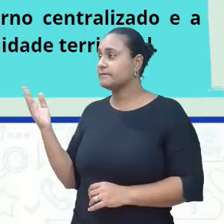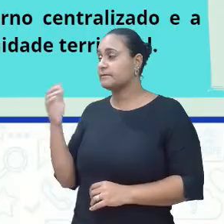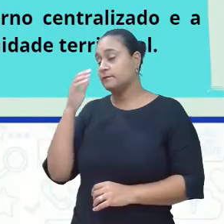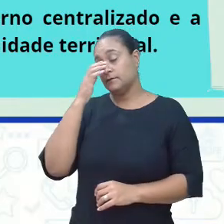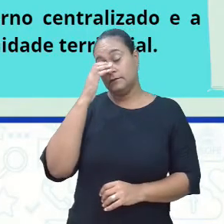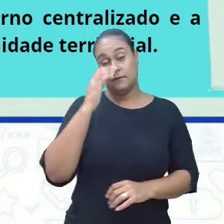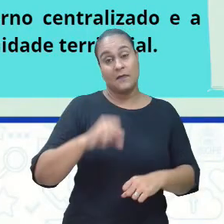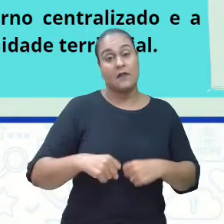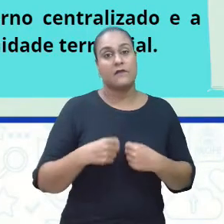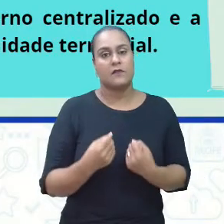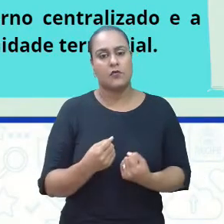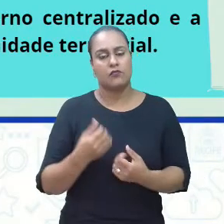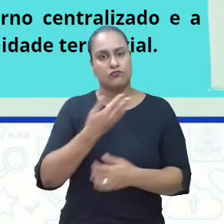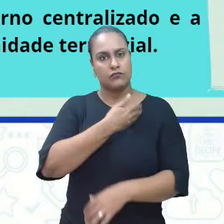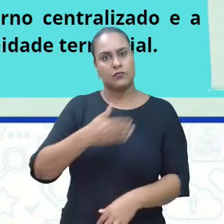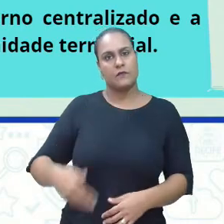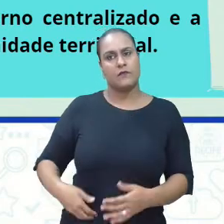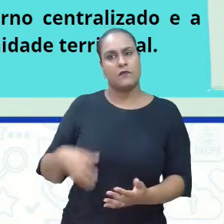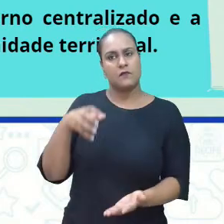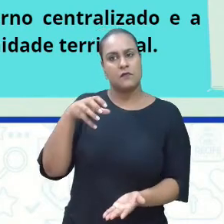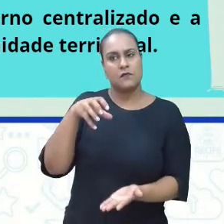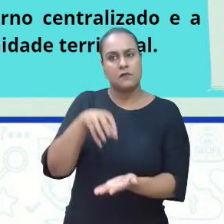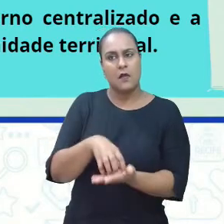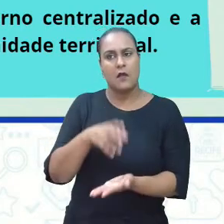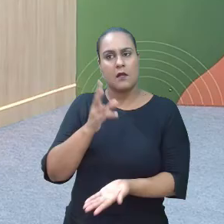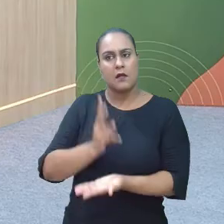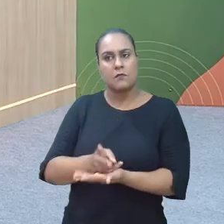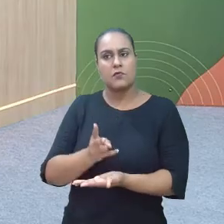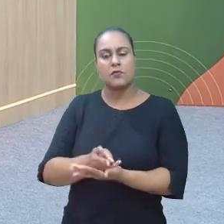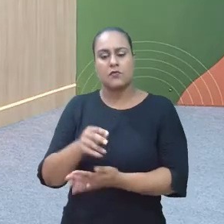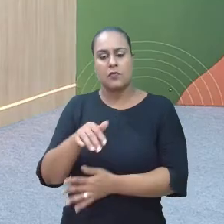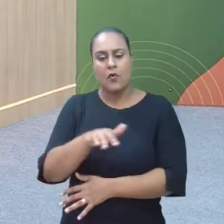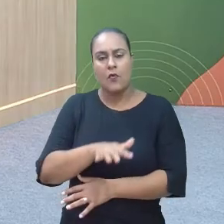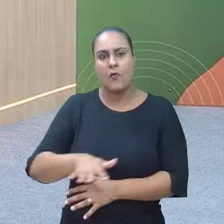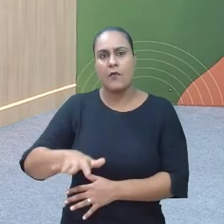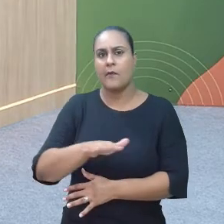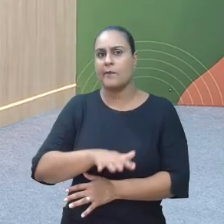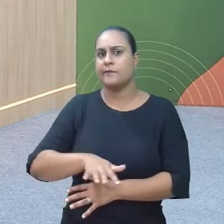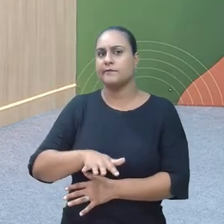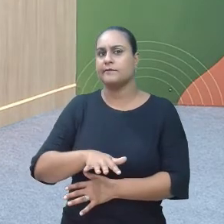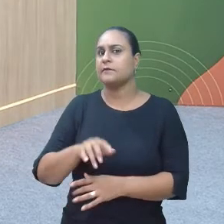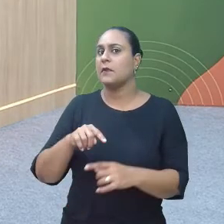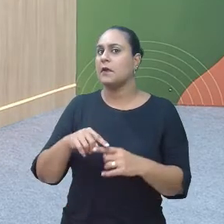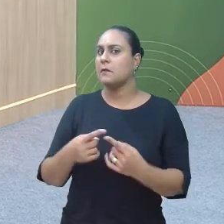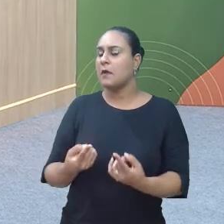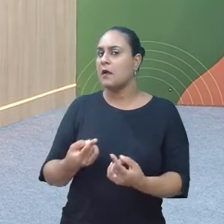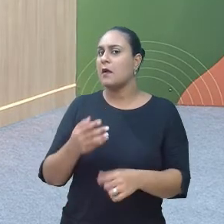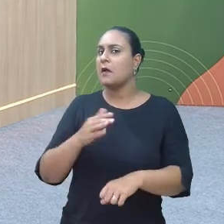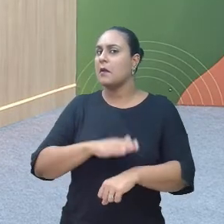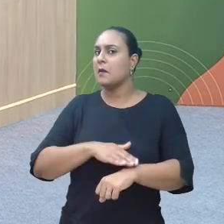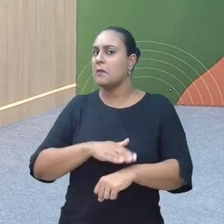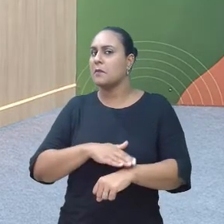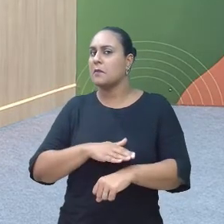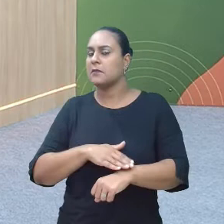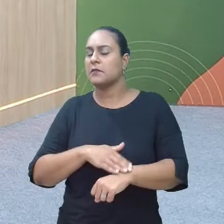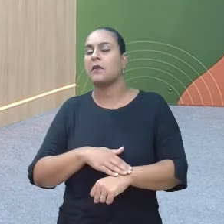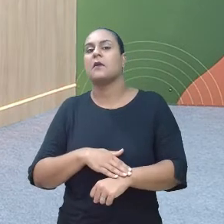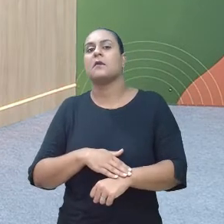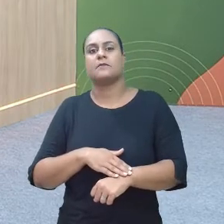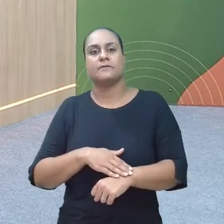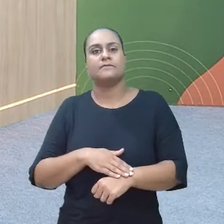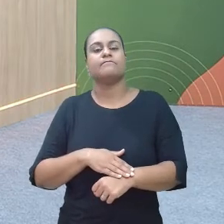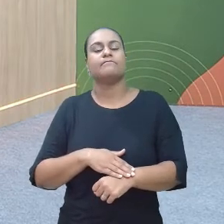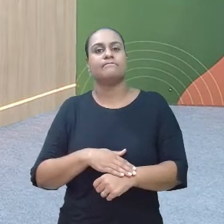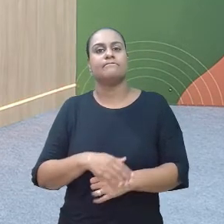um governo centralizado e a manutenção da unidade territorial, mas ao mesmo tempo, esse Estado, esse poder centralizado na figura do